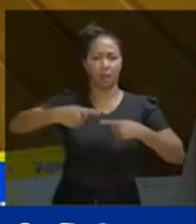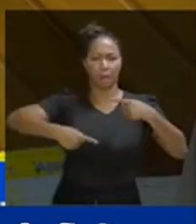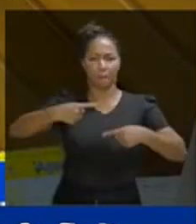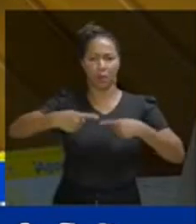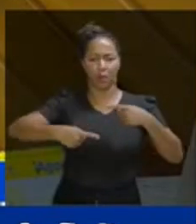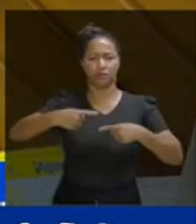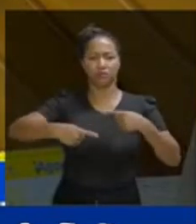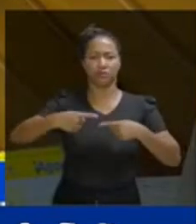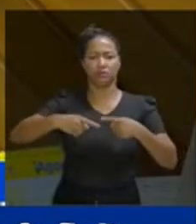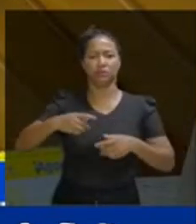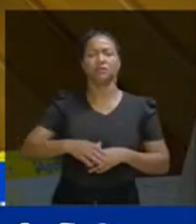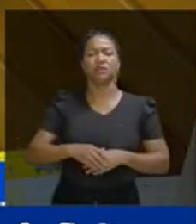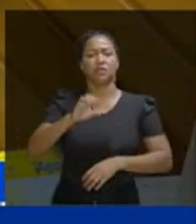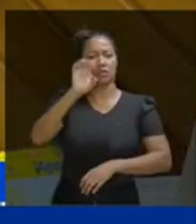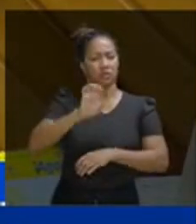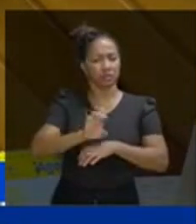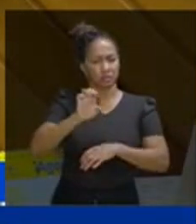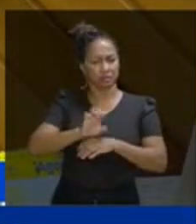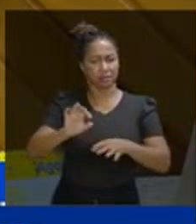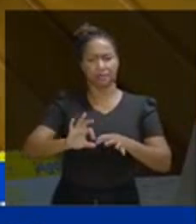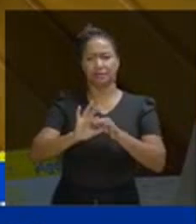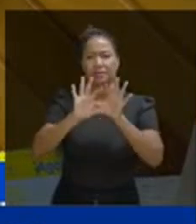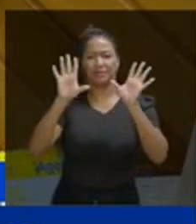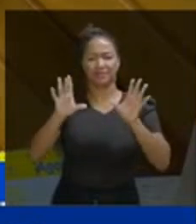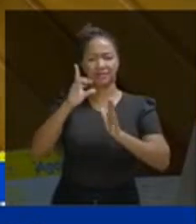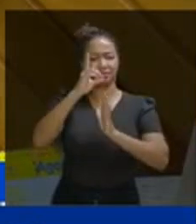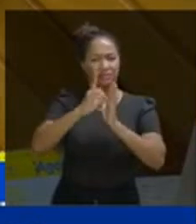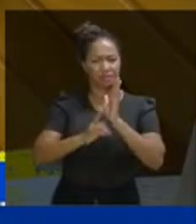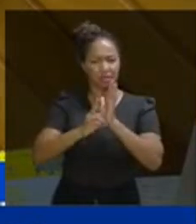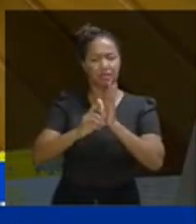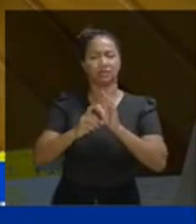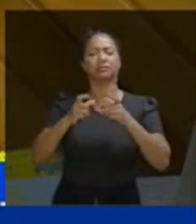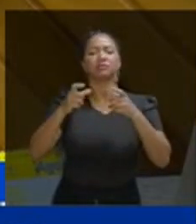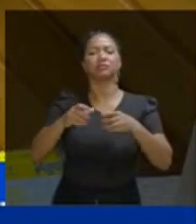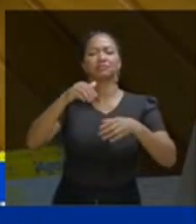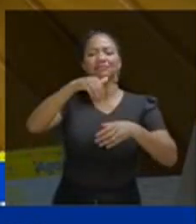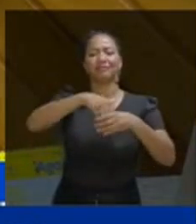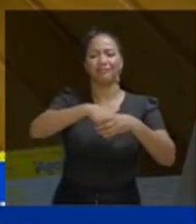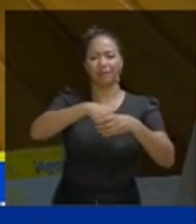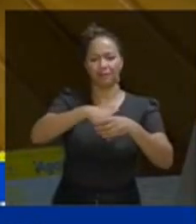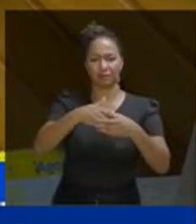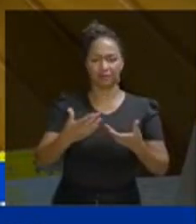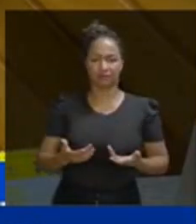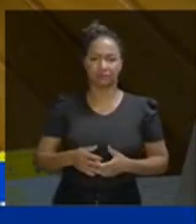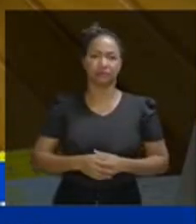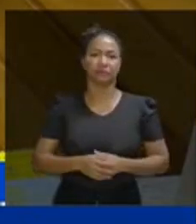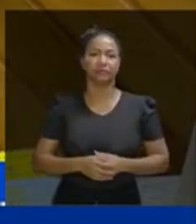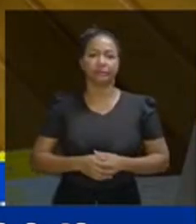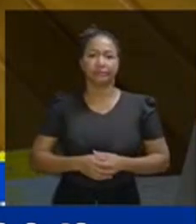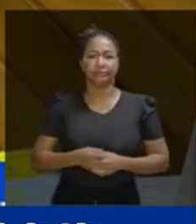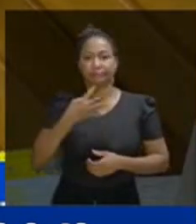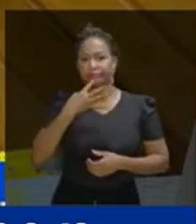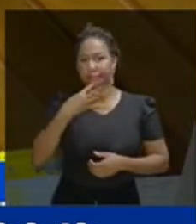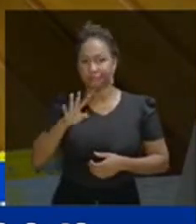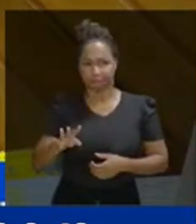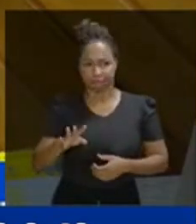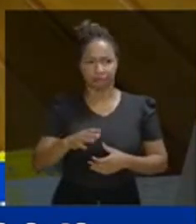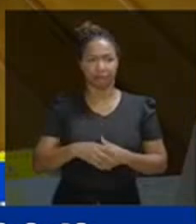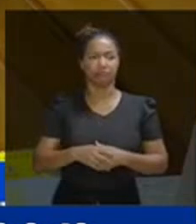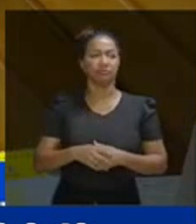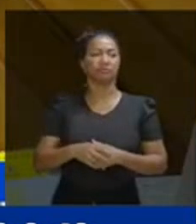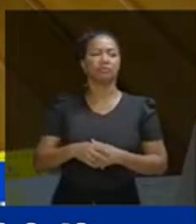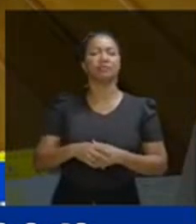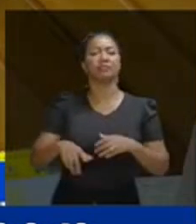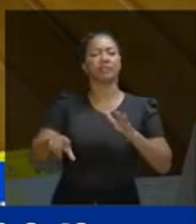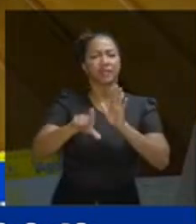em nosso Estado democrático de direito por meio do exercício do voto. Não se desconhece o Instituto do